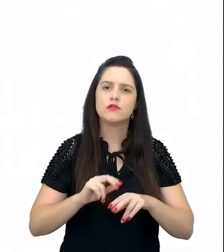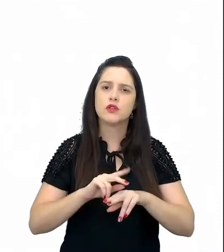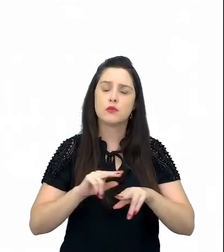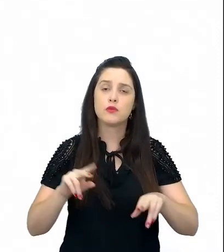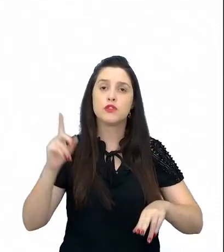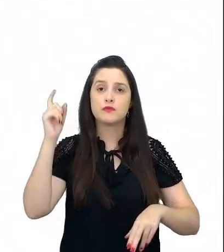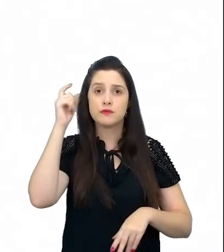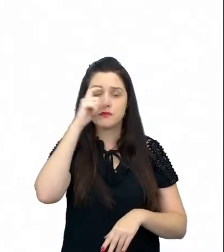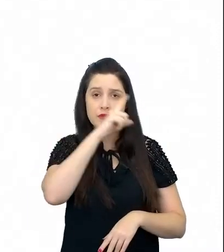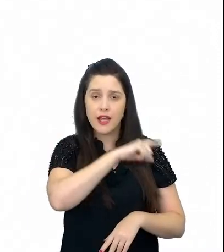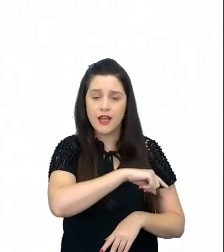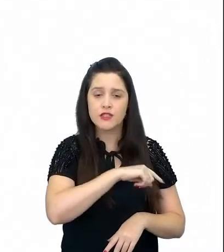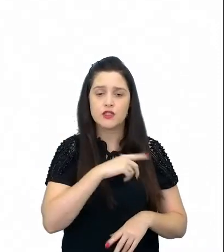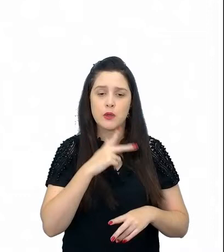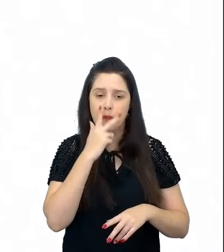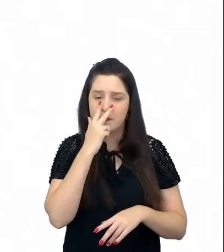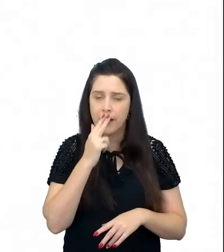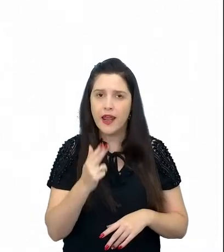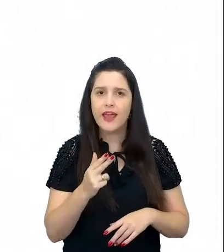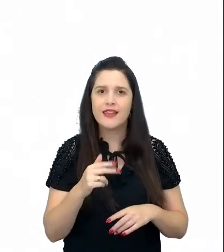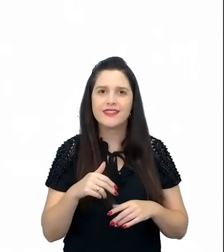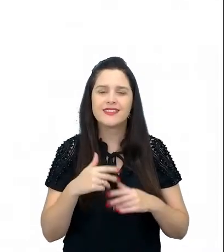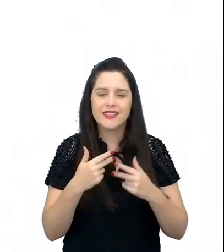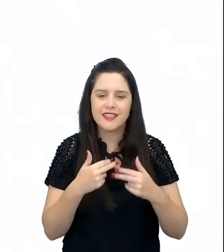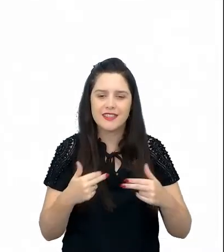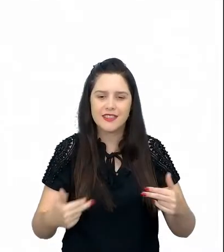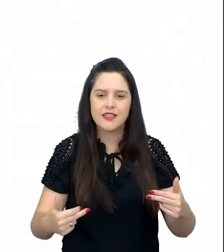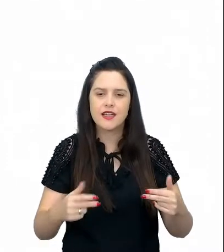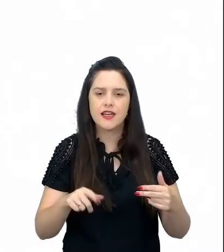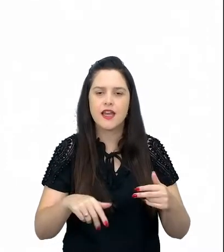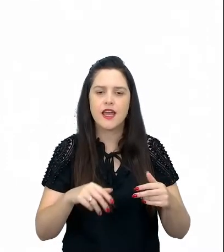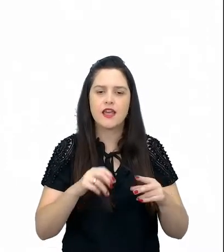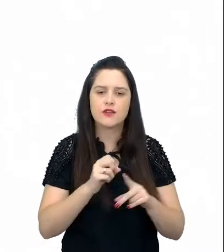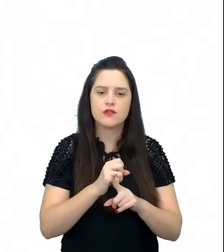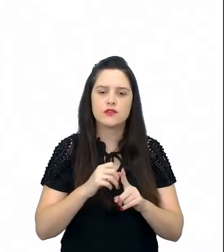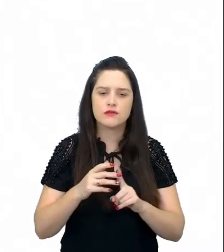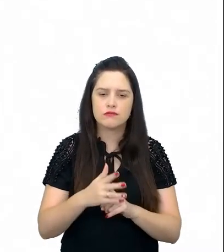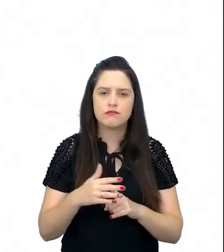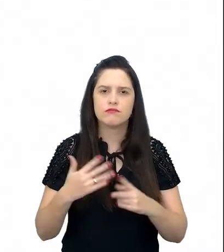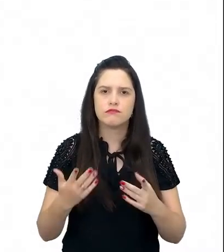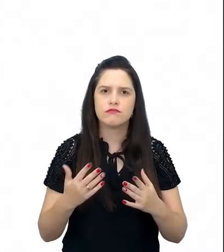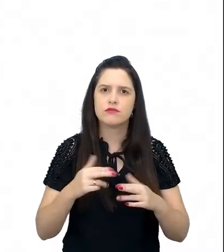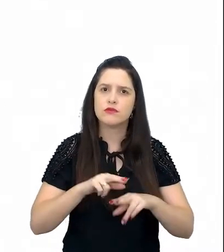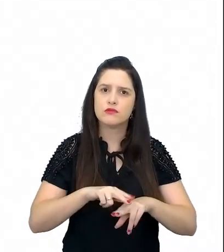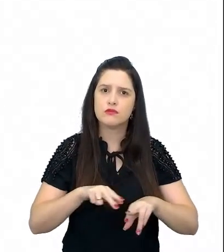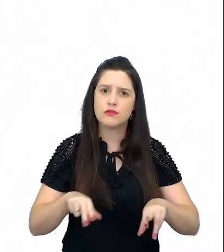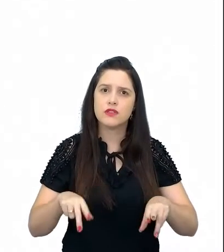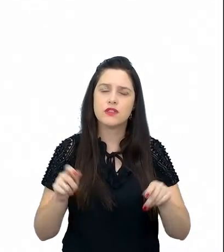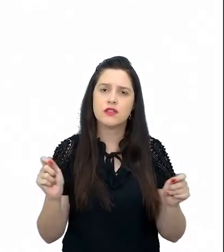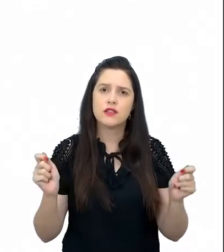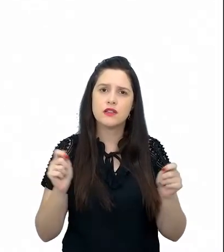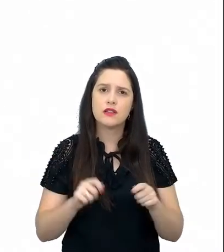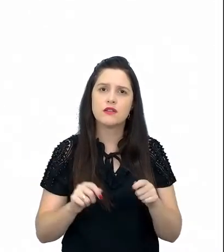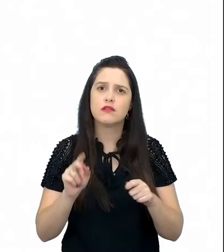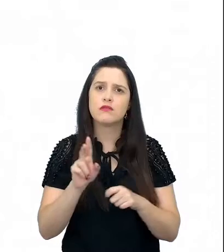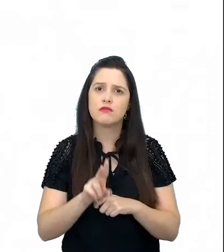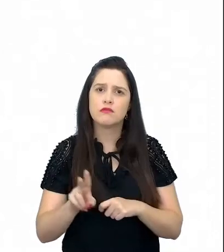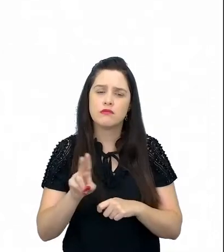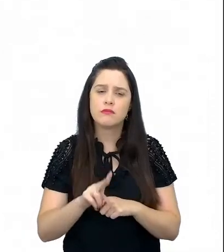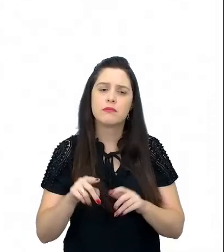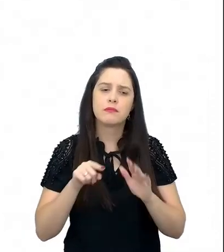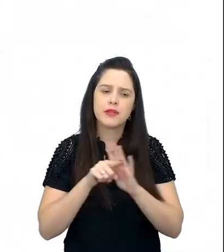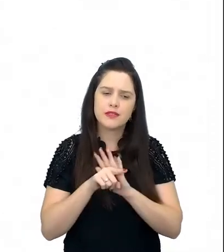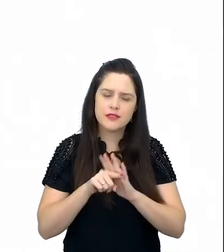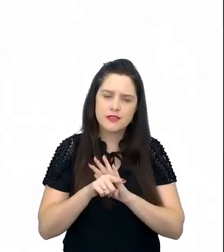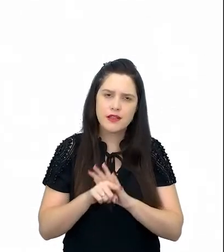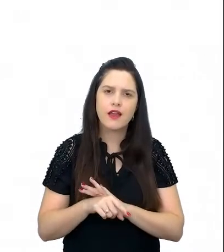dificuldades. Vale a pena a gente observar se nossos alunos entendem o que é duplicar. Vai ver se eles sabem o que é duplicar, triplicar esse